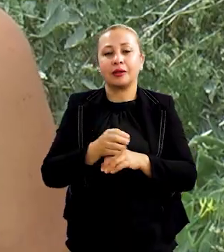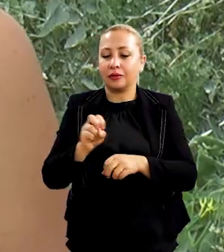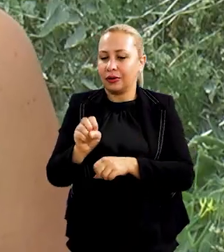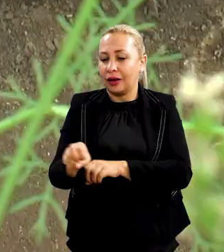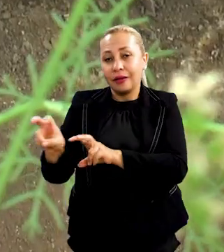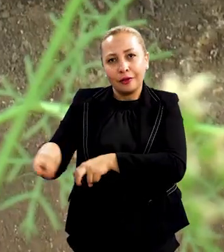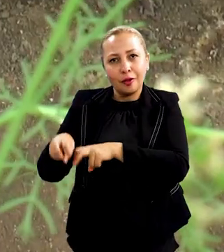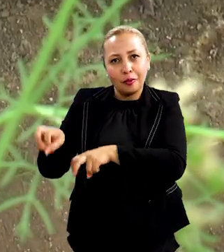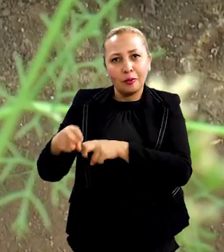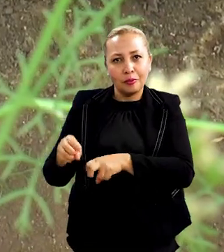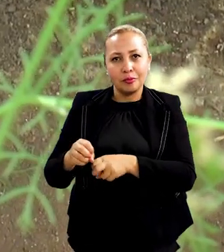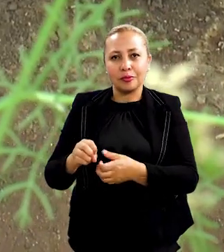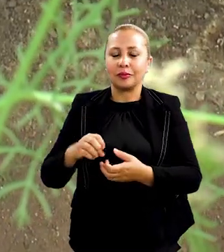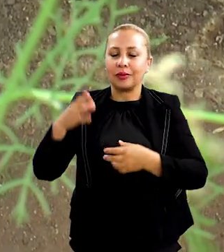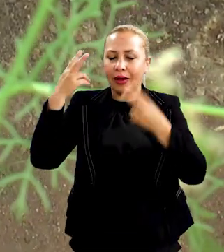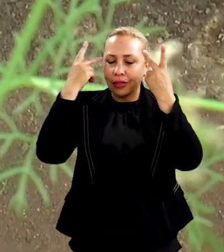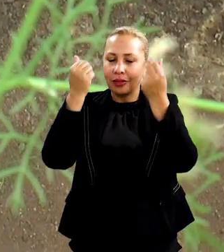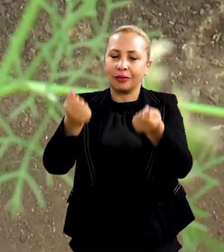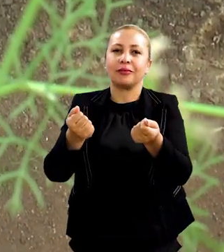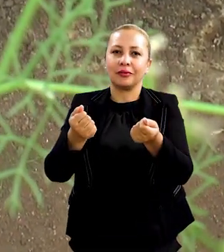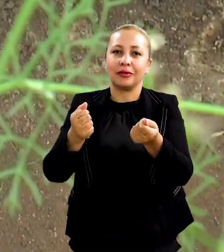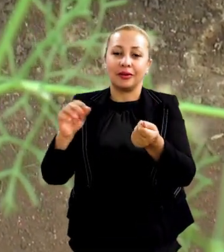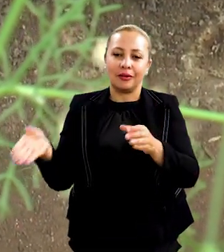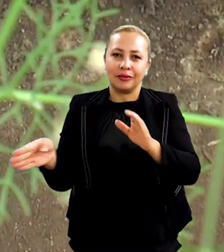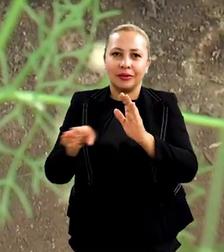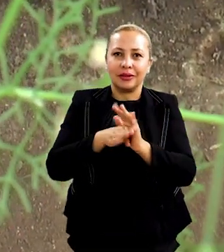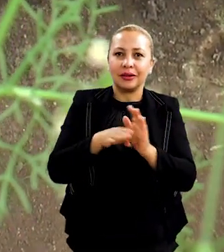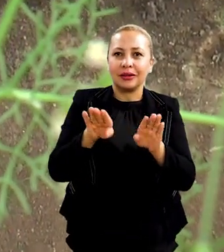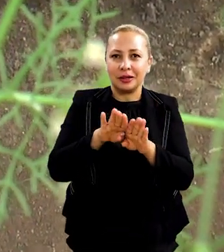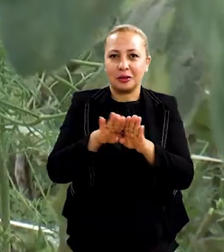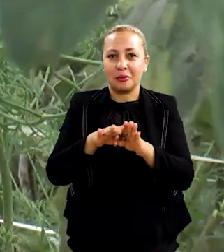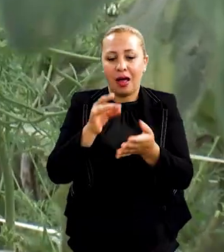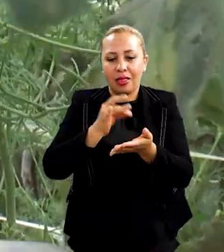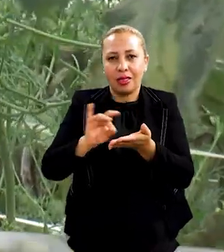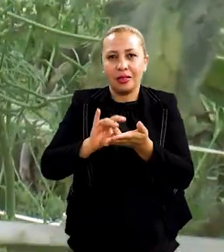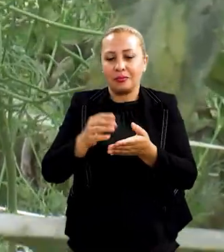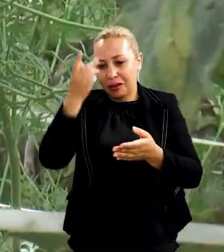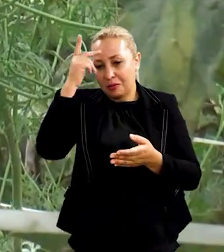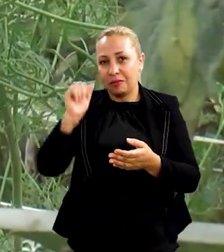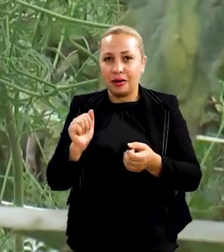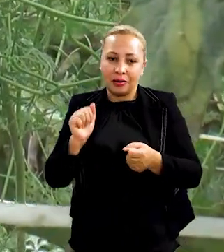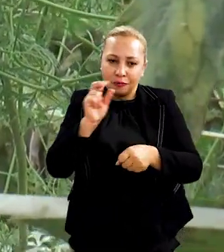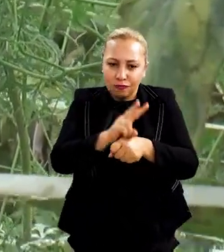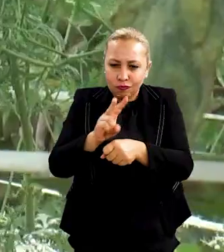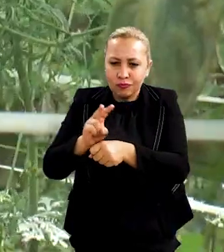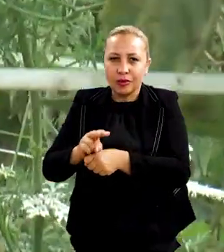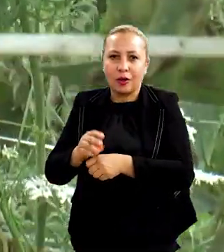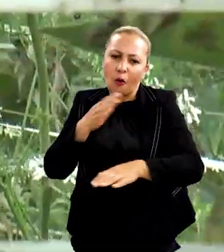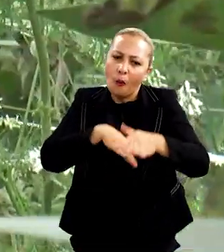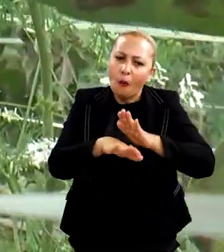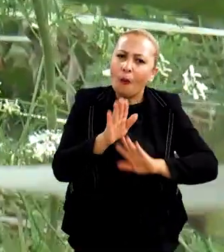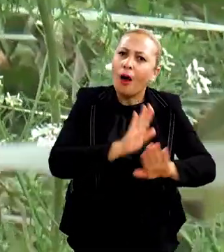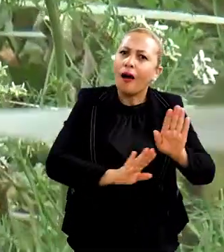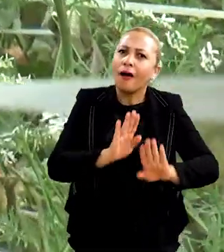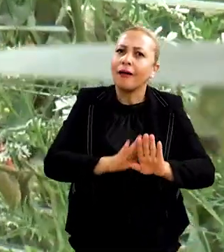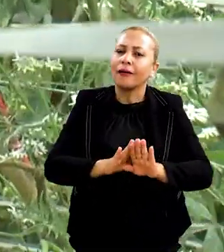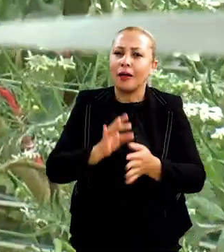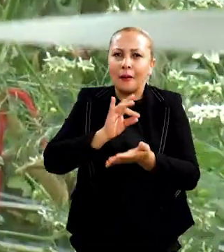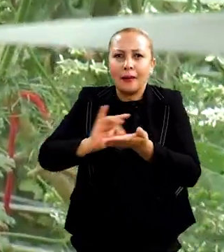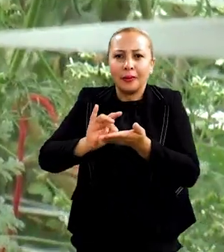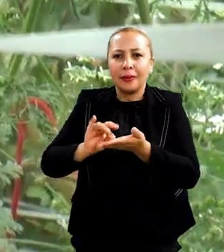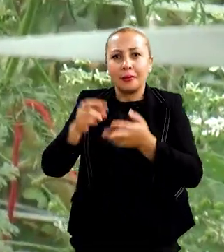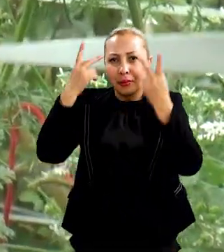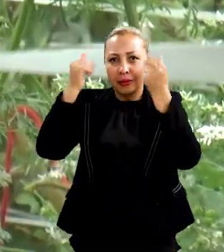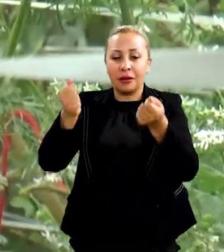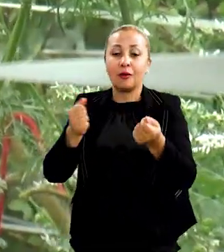agricultura orgânica. A gente atrai os inimigos naturais para a plantação e a gente preserva esses inimigos naturais. E como a gente pode